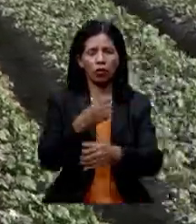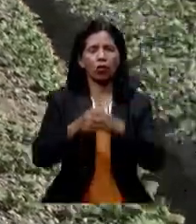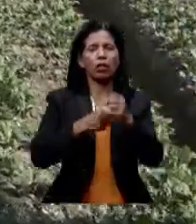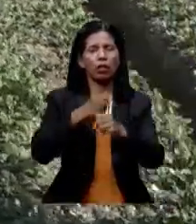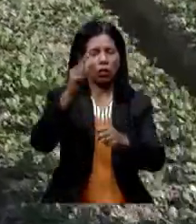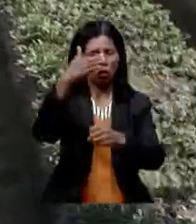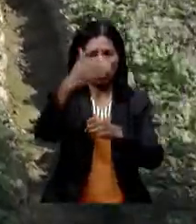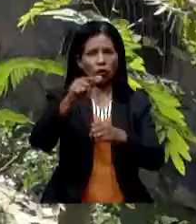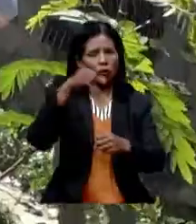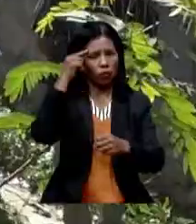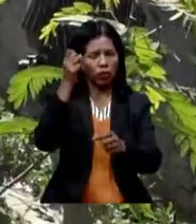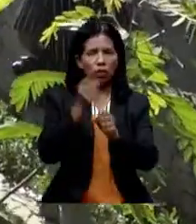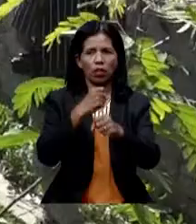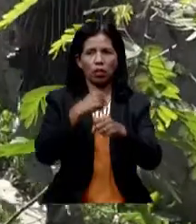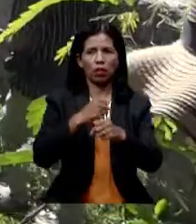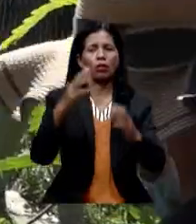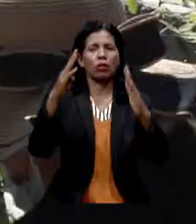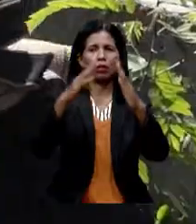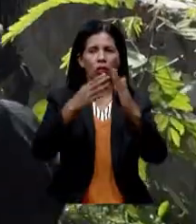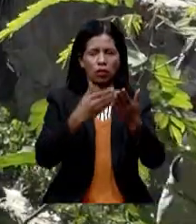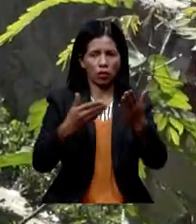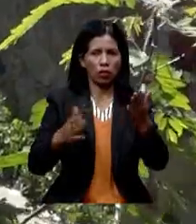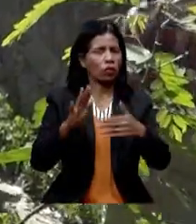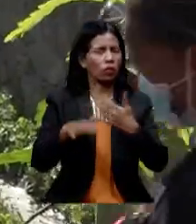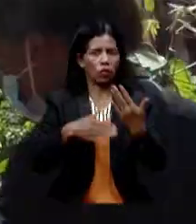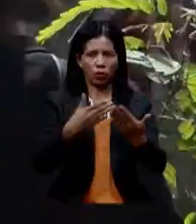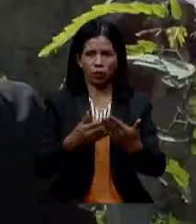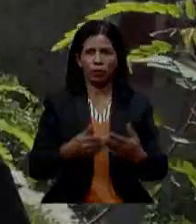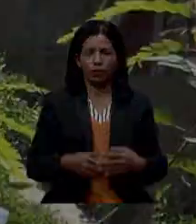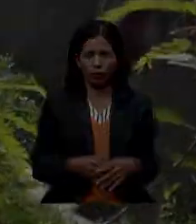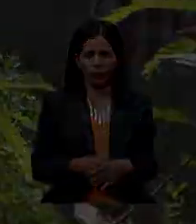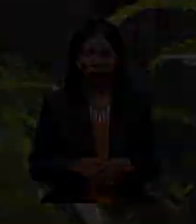governo se halo konstrusaun uma ho fasilidade kompletu, ekipa kobertura ZMN.